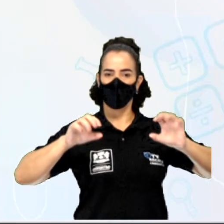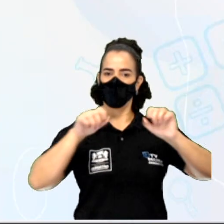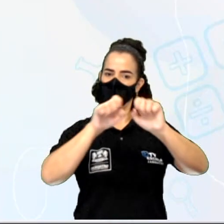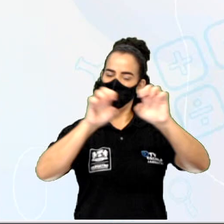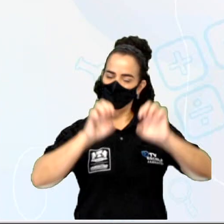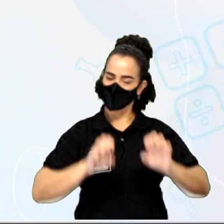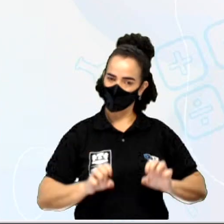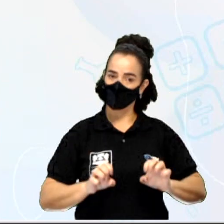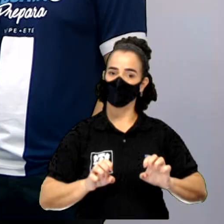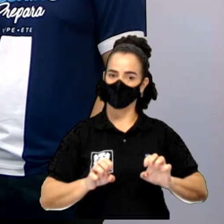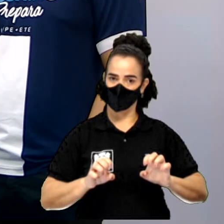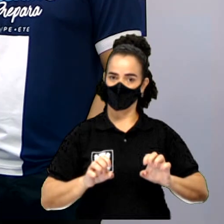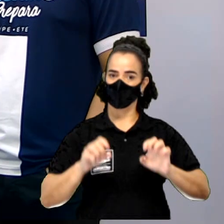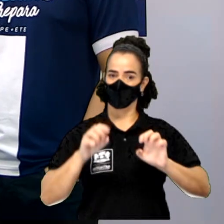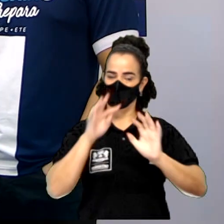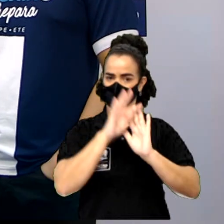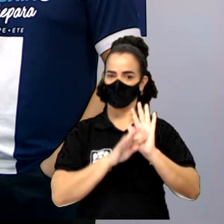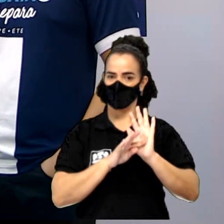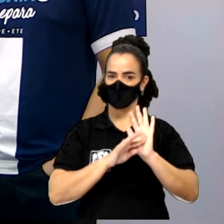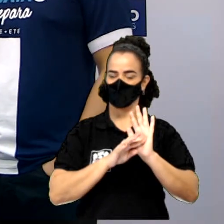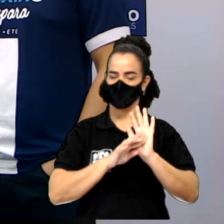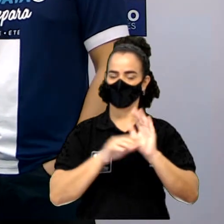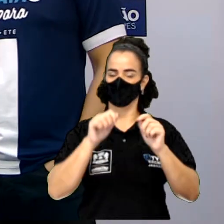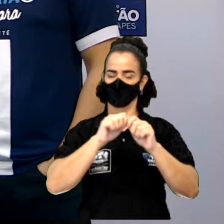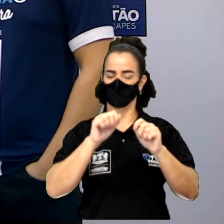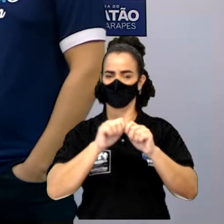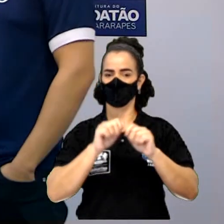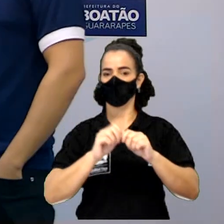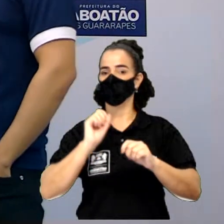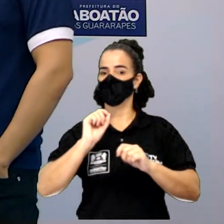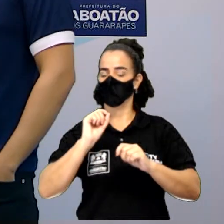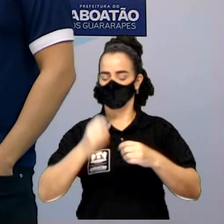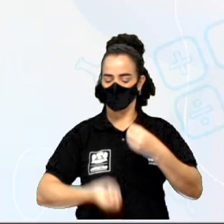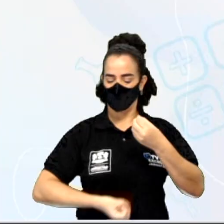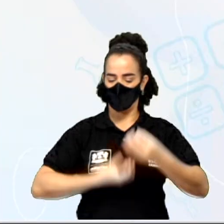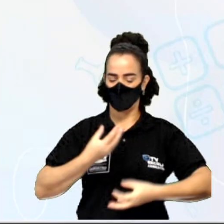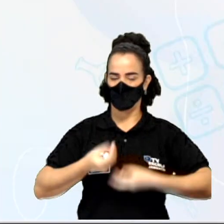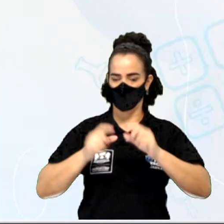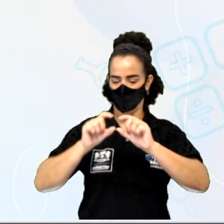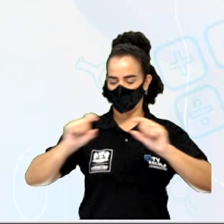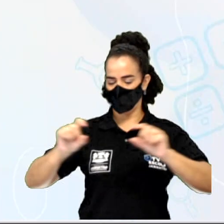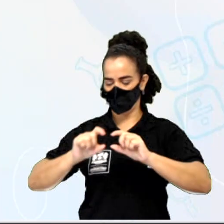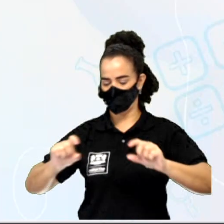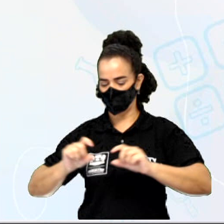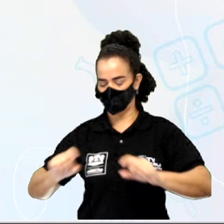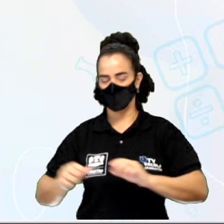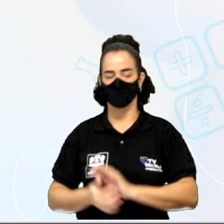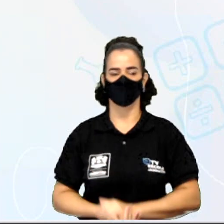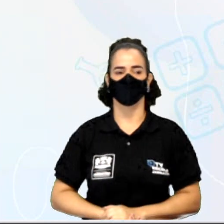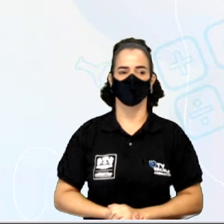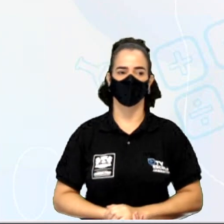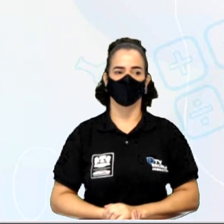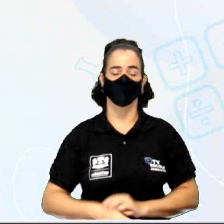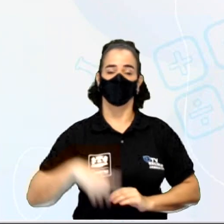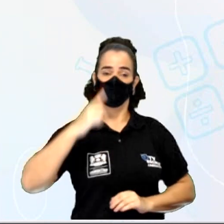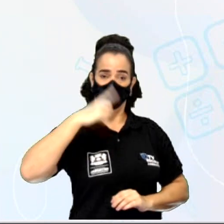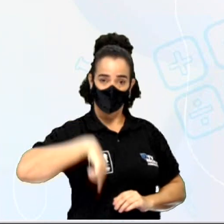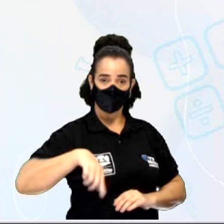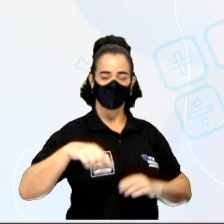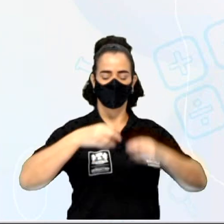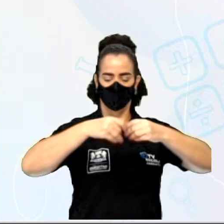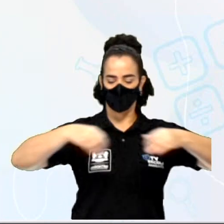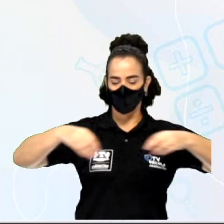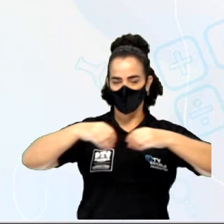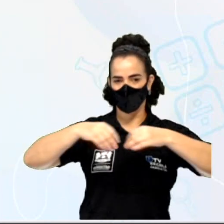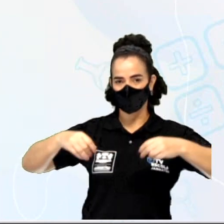É feito em versos. Possivelmente será um poema. Vamos a ele. Cabra da peste. Eu sou de uma terra que o